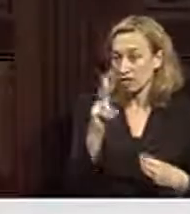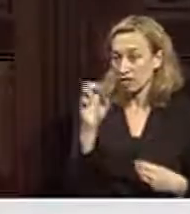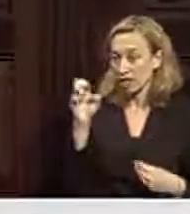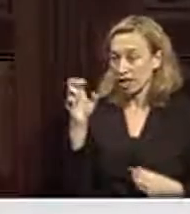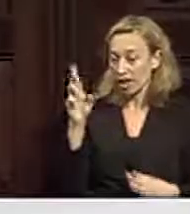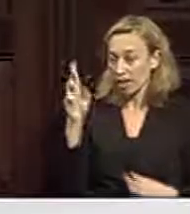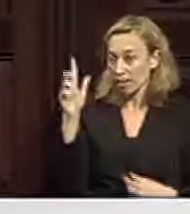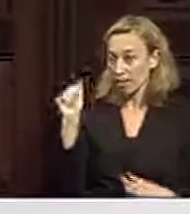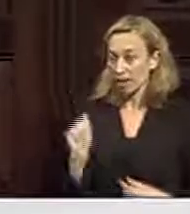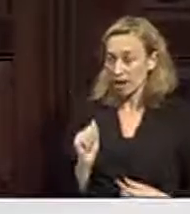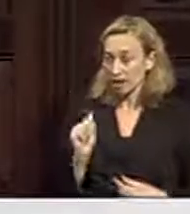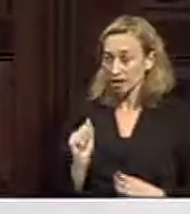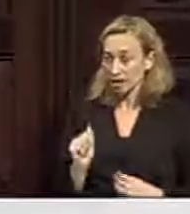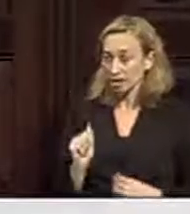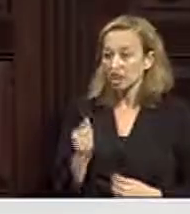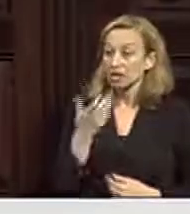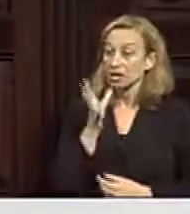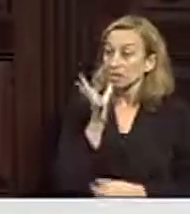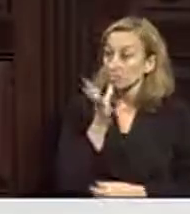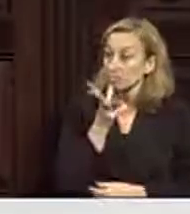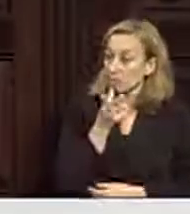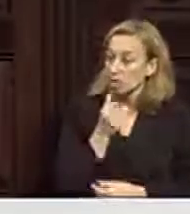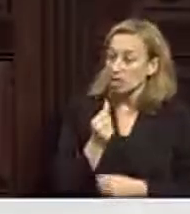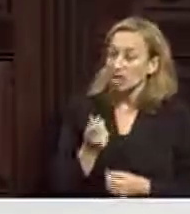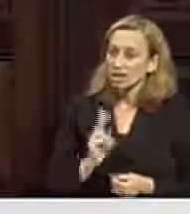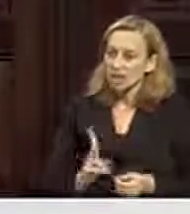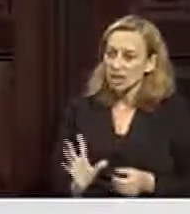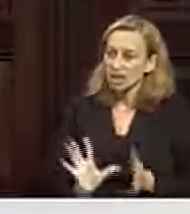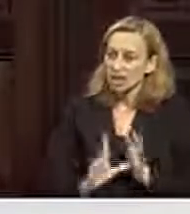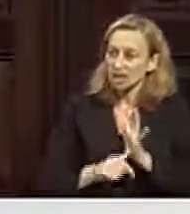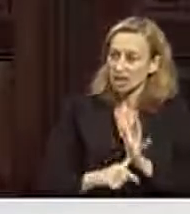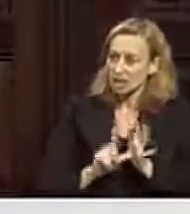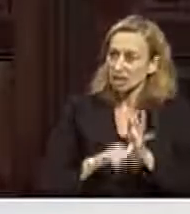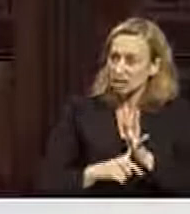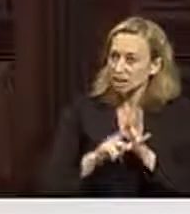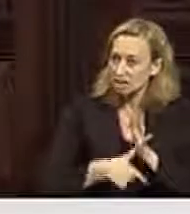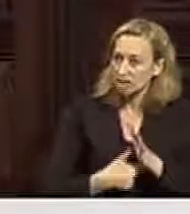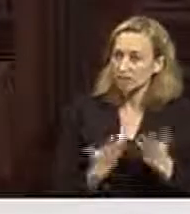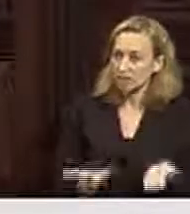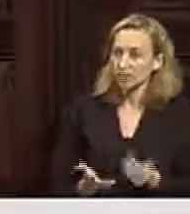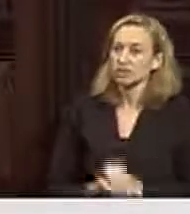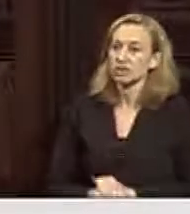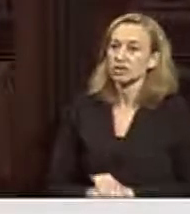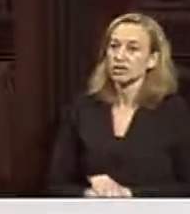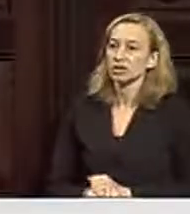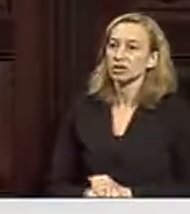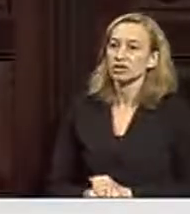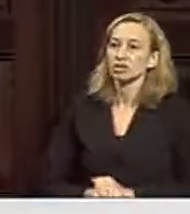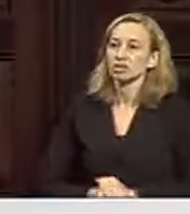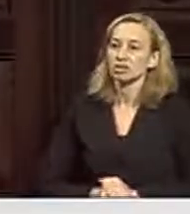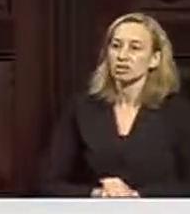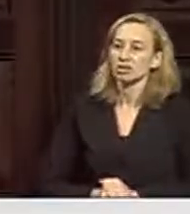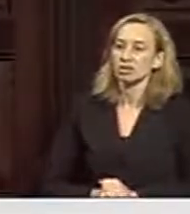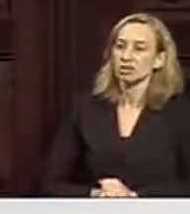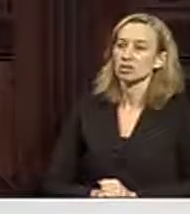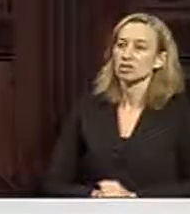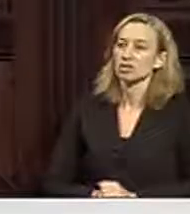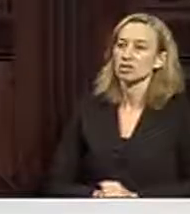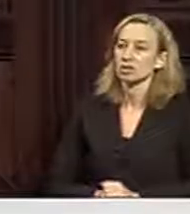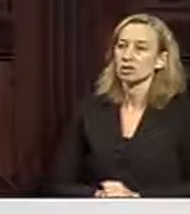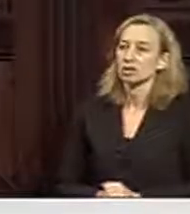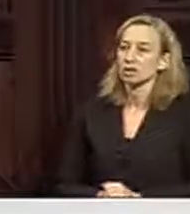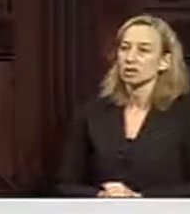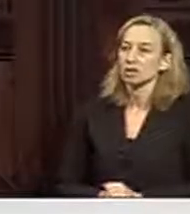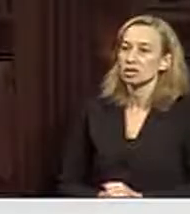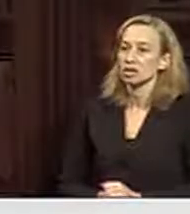de forma vagarosa, com atraso, razão pela qual esses funcionários, muitos deles,